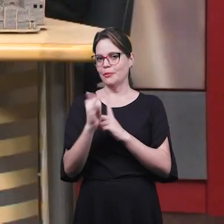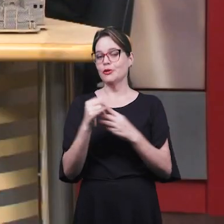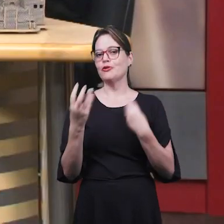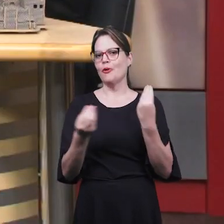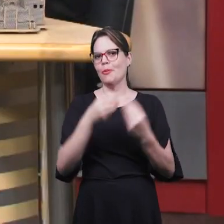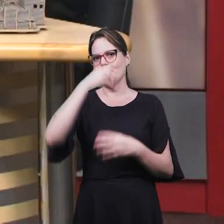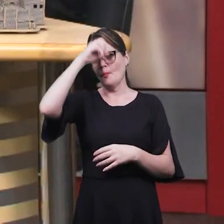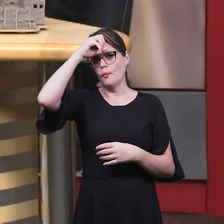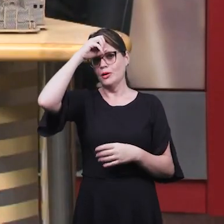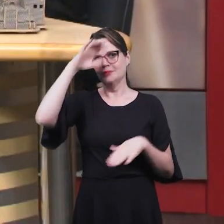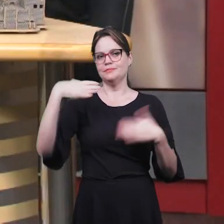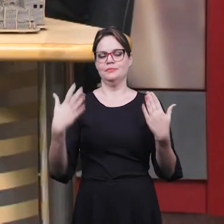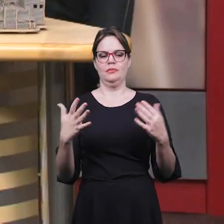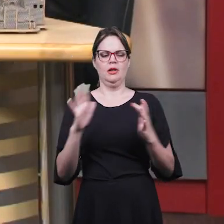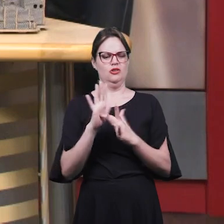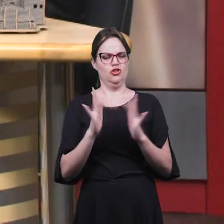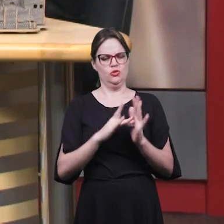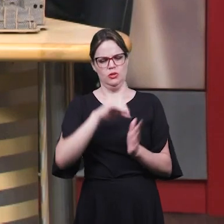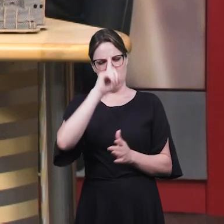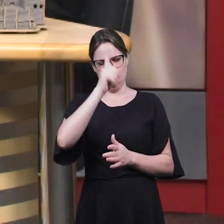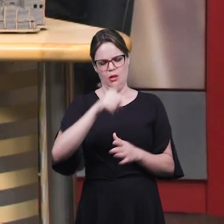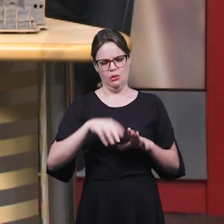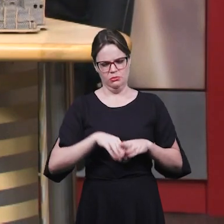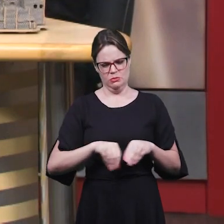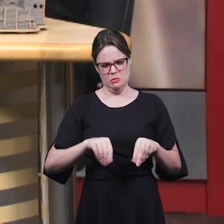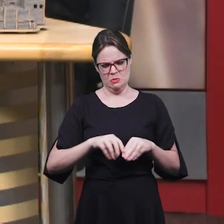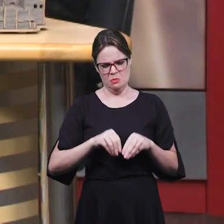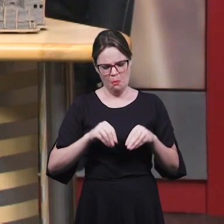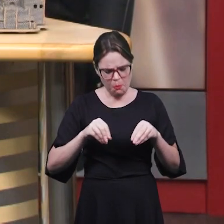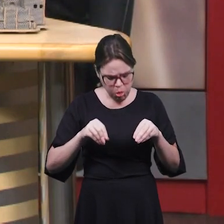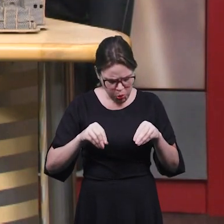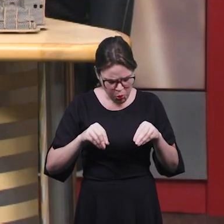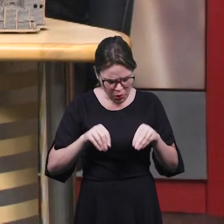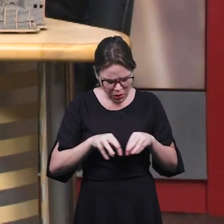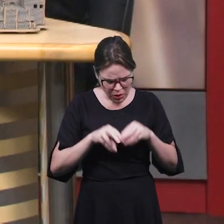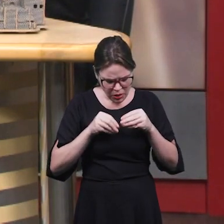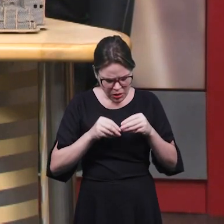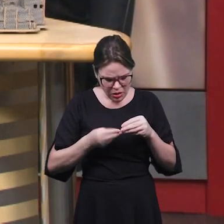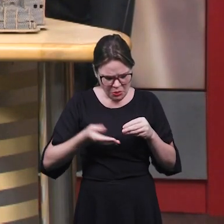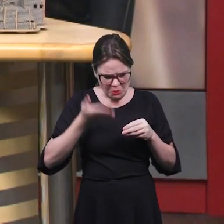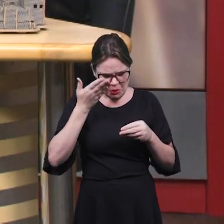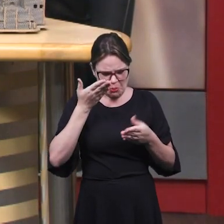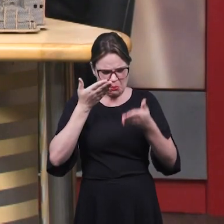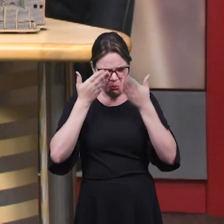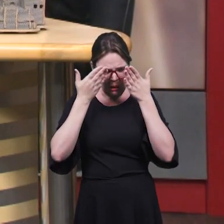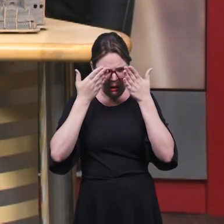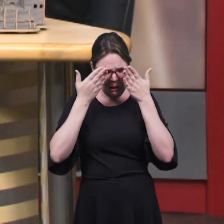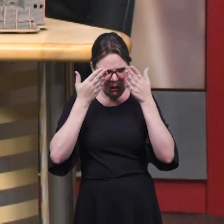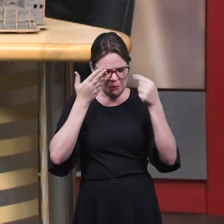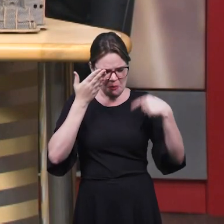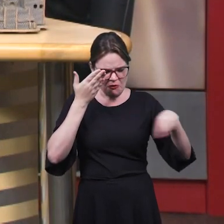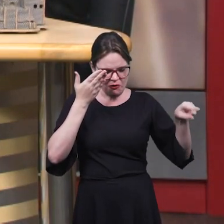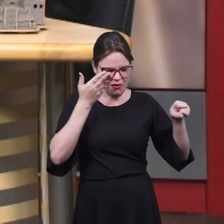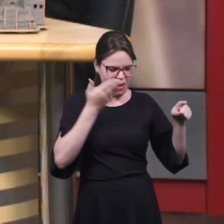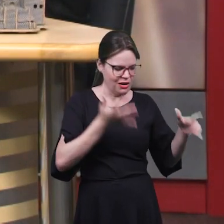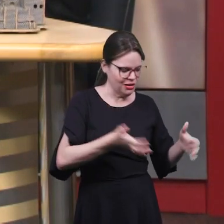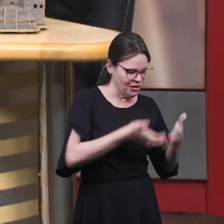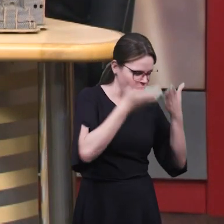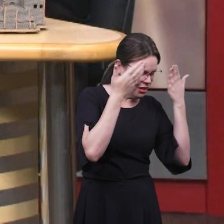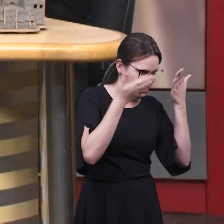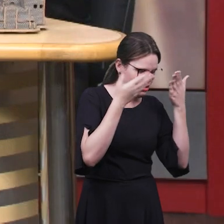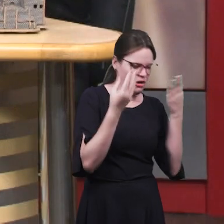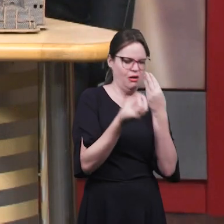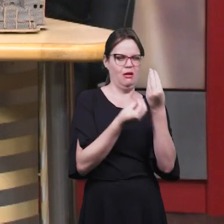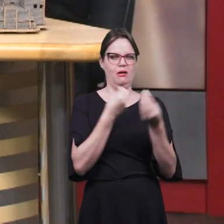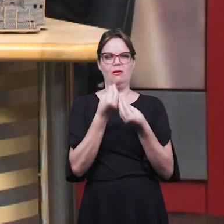lodo, Jesus mandou fazer o lodo, um barro, botou no olho dele, mandou ele lavar. Na verdade é o seguinte, as pessoas compreendem